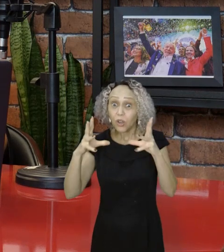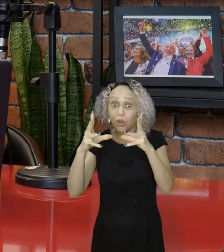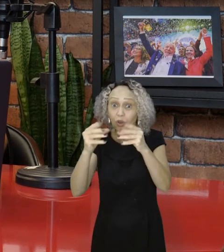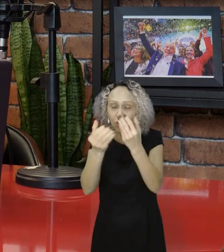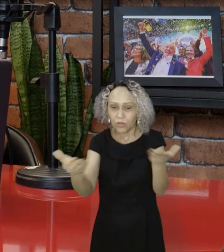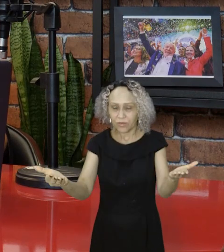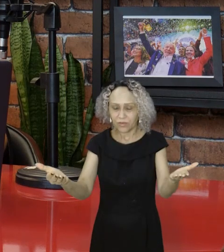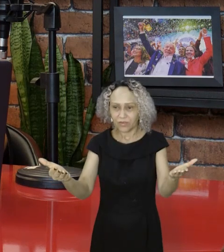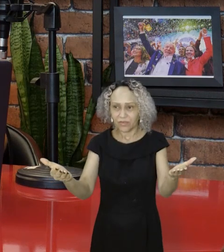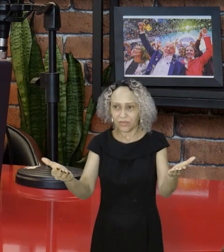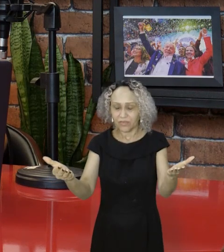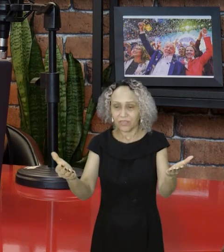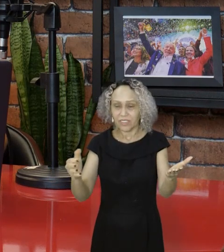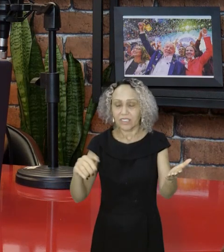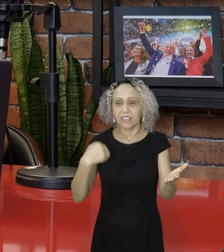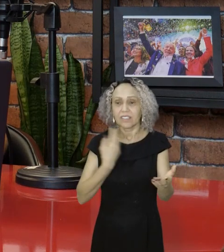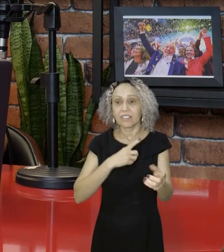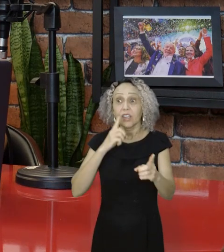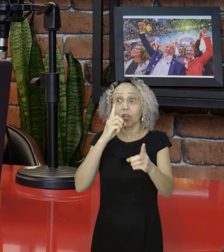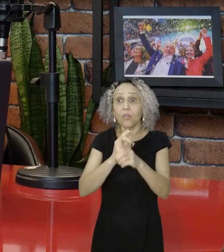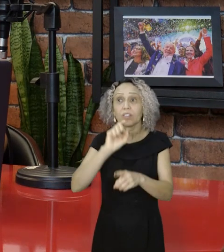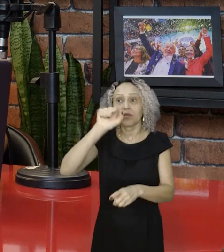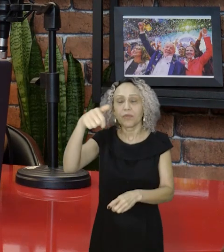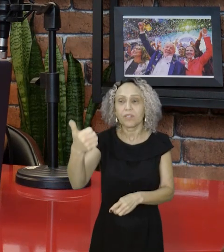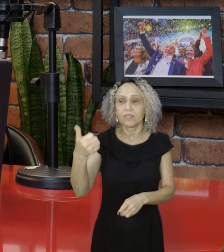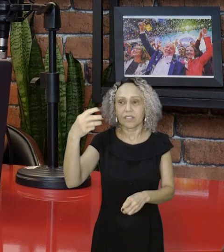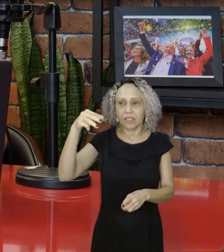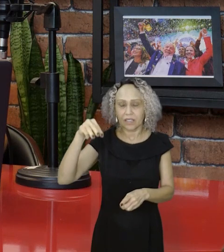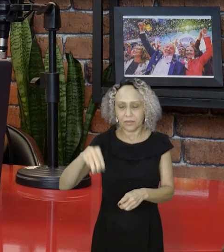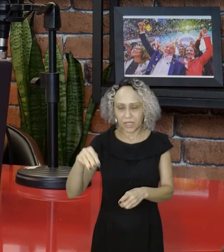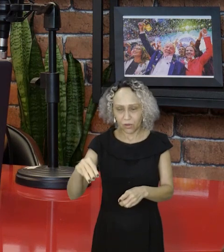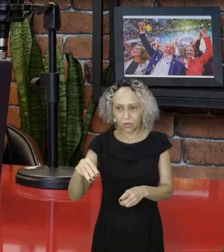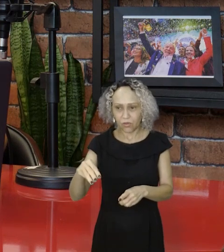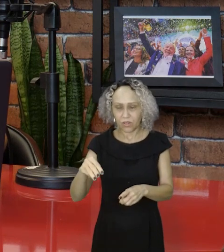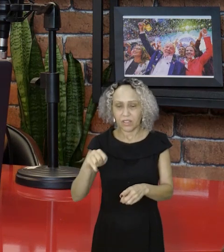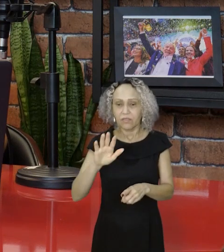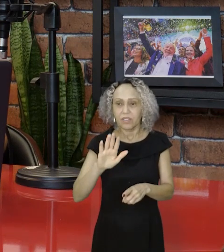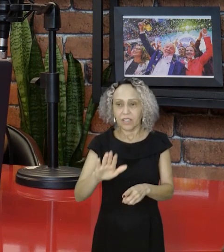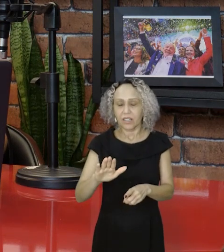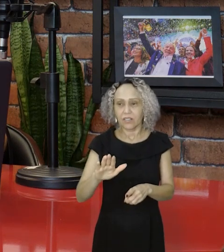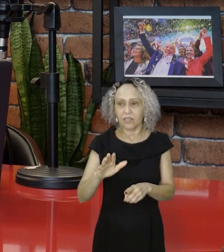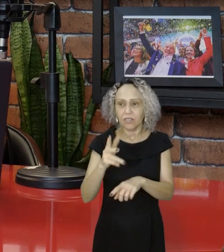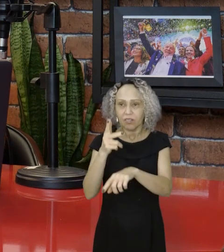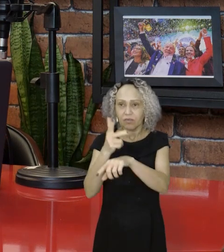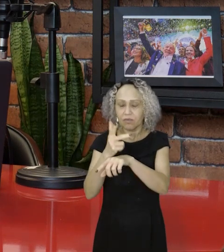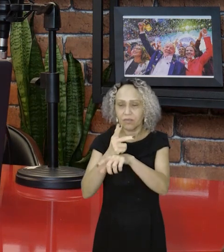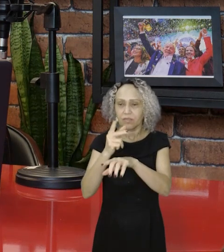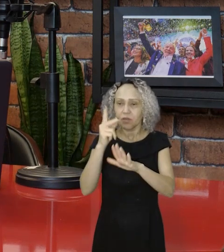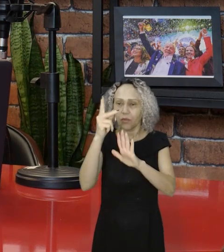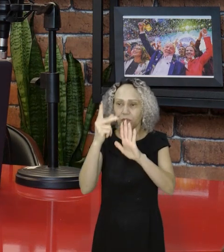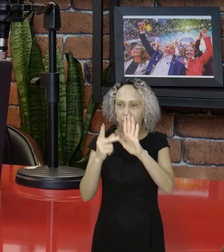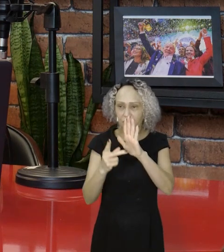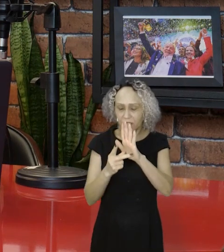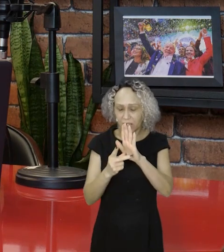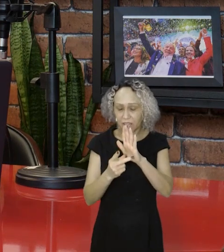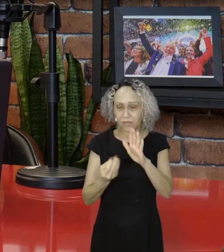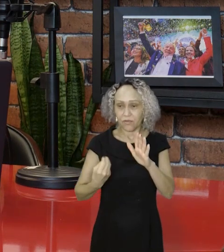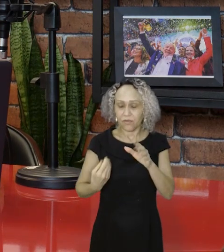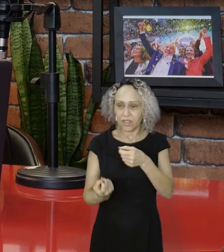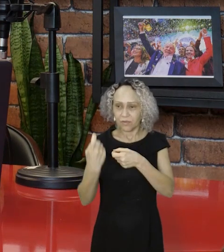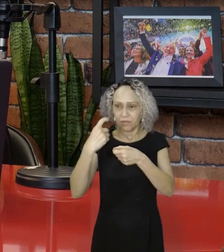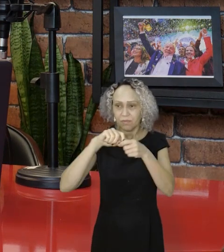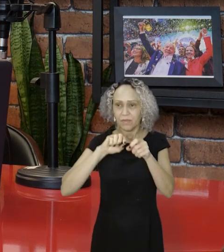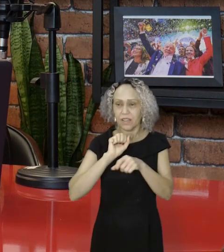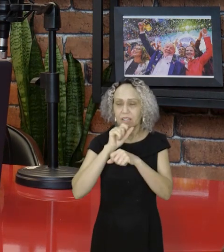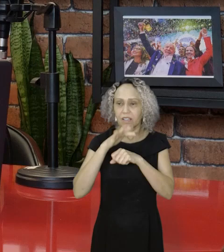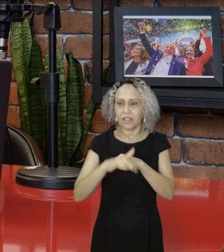desejando um ótimo final de semana a todas, todos e todes. E a gente se encontra no próximo 13 Minutos. Fique agora com um trecho